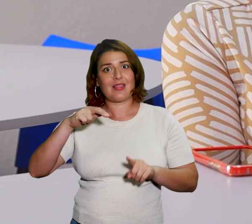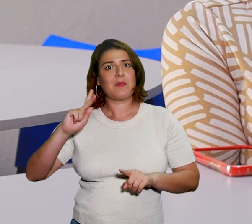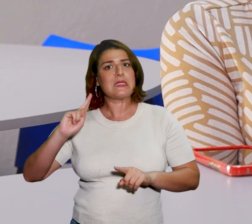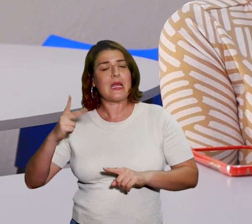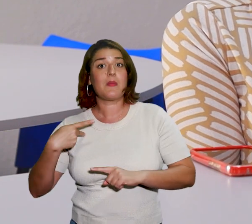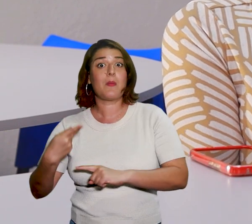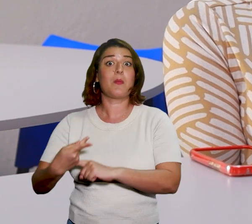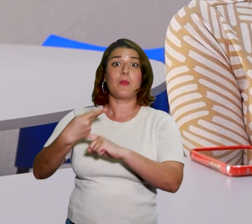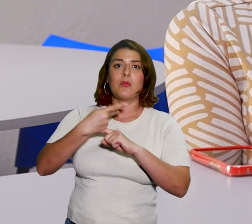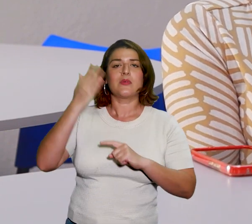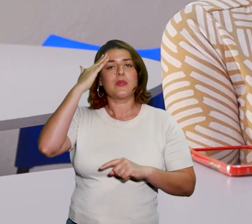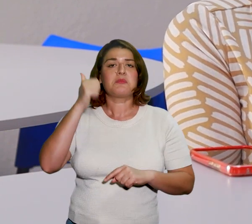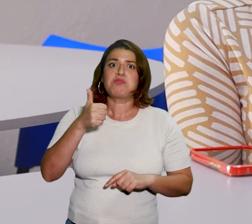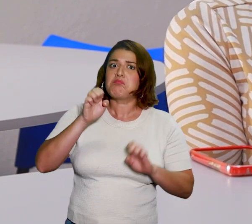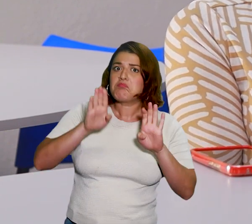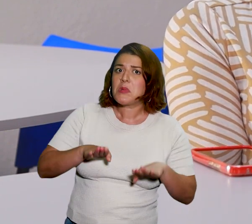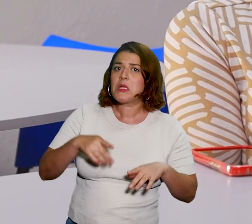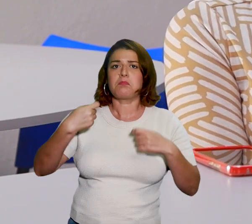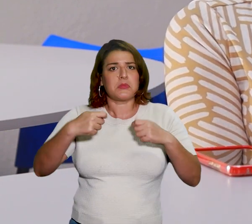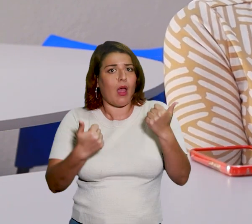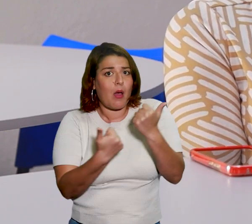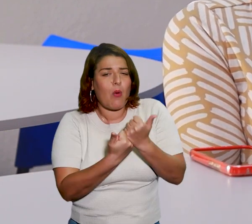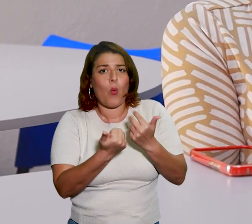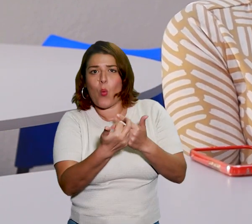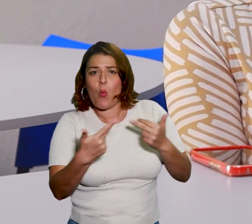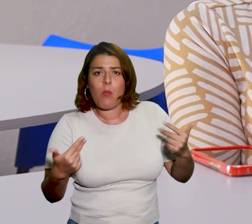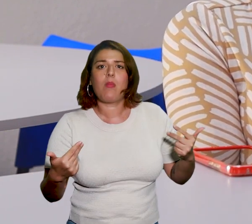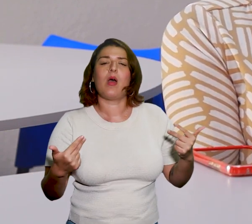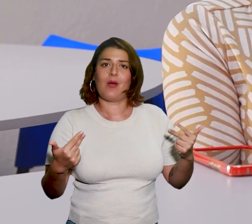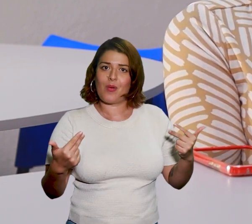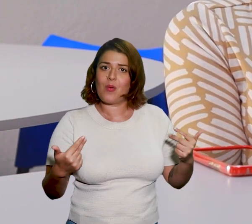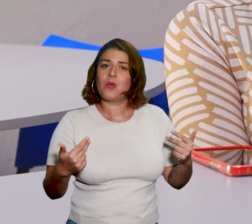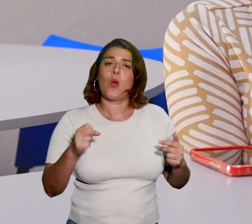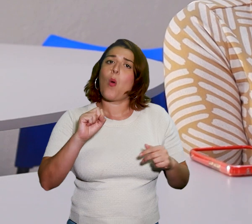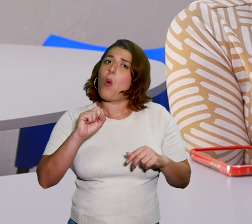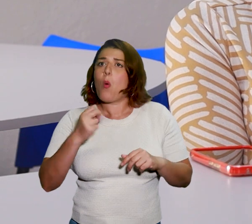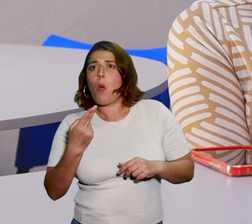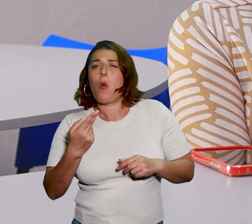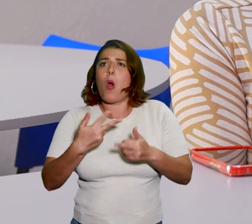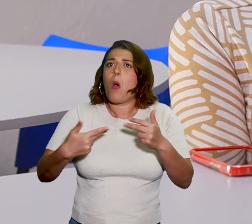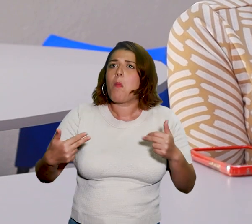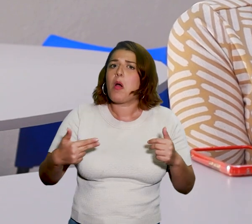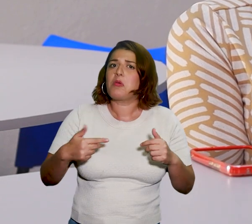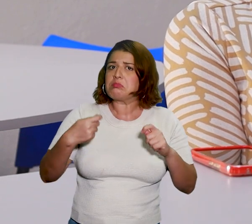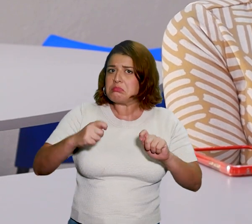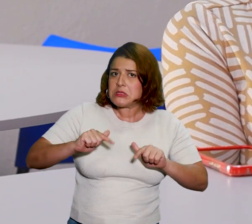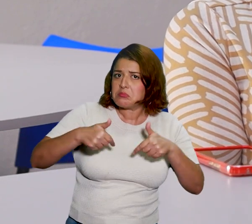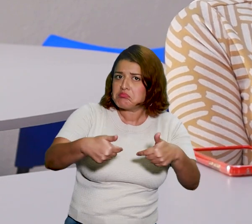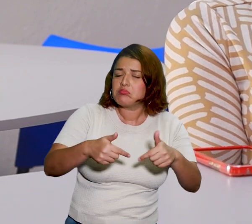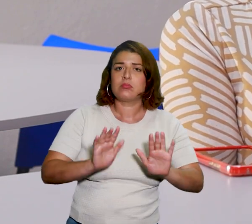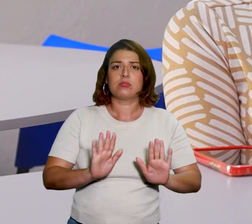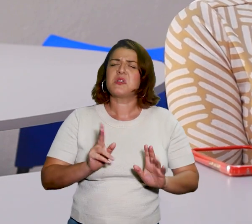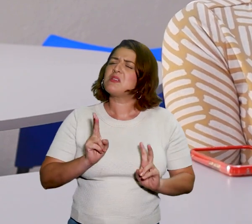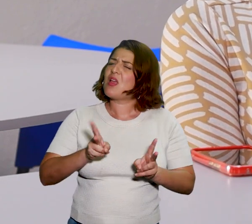bem? Tá tudo certinho? Precisa de alguma ajuda? Precisa de alguma coisa que tá acontecendo? Precisa de alguma coisa? Aí